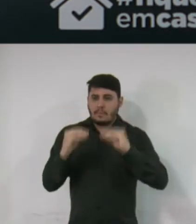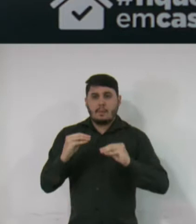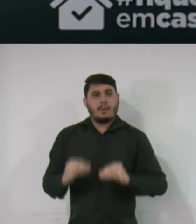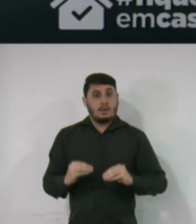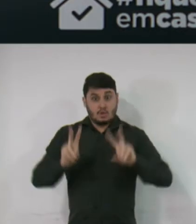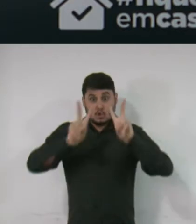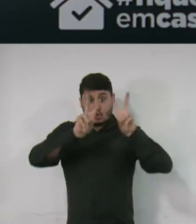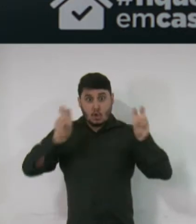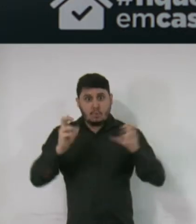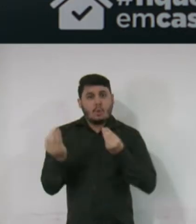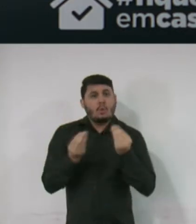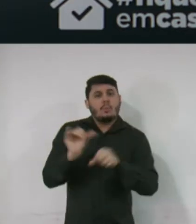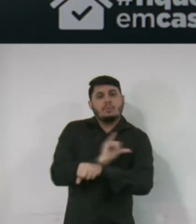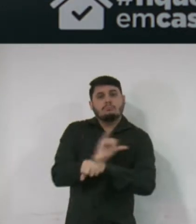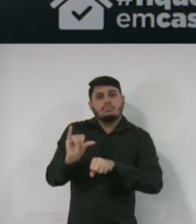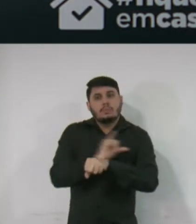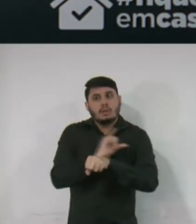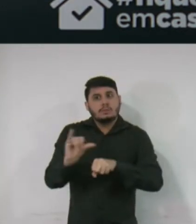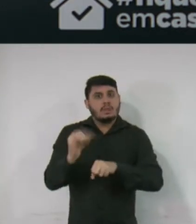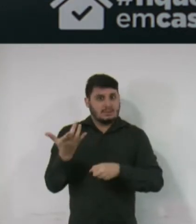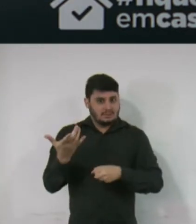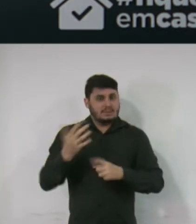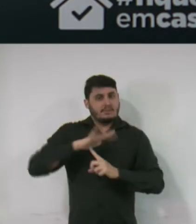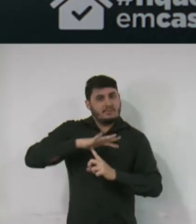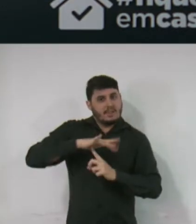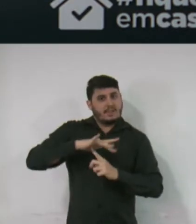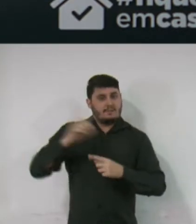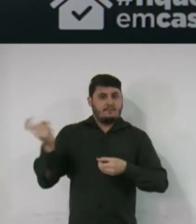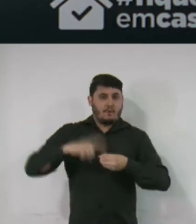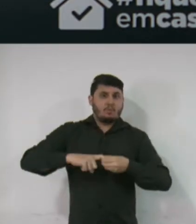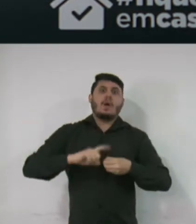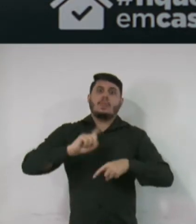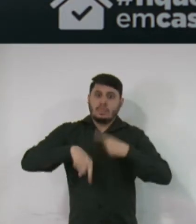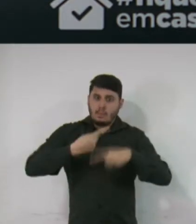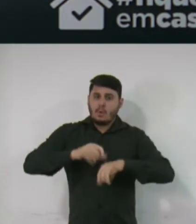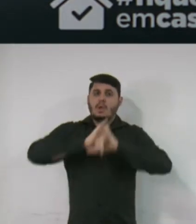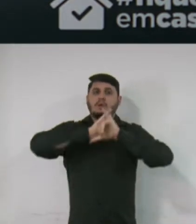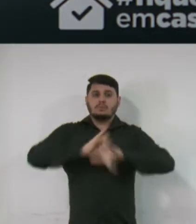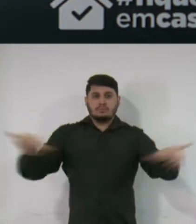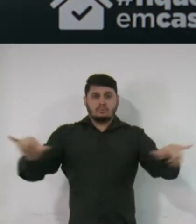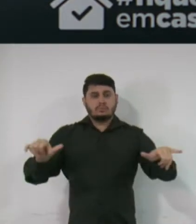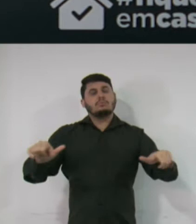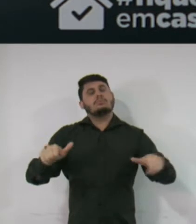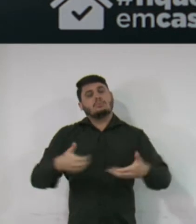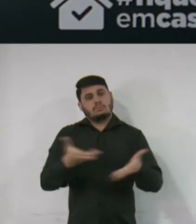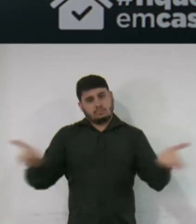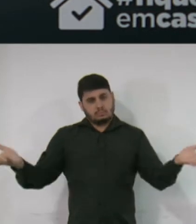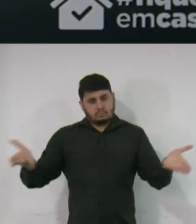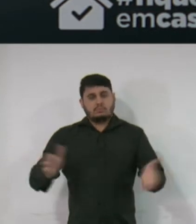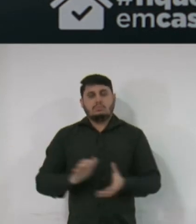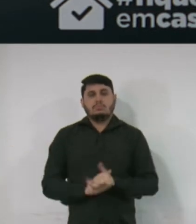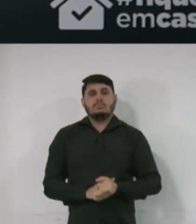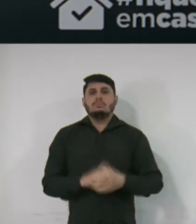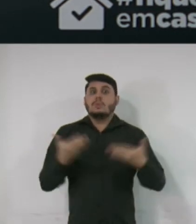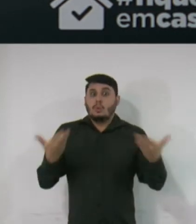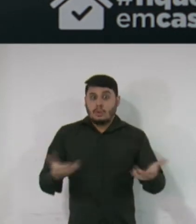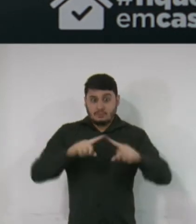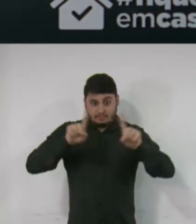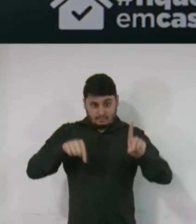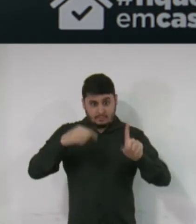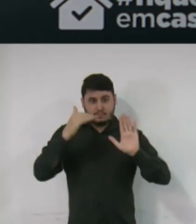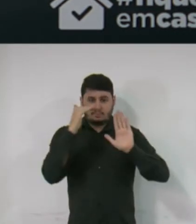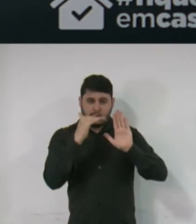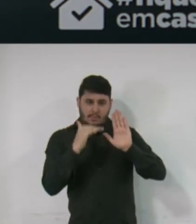gente poder apresentar ele para a nossa sociedade. Esse plano de retomada das atividades da Feira da Sulanca, que